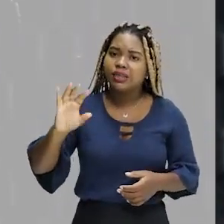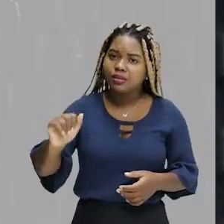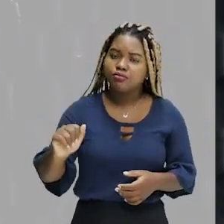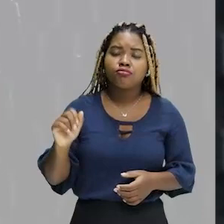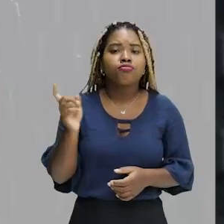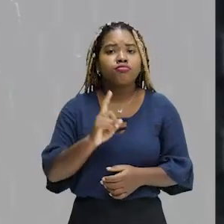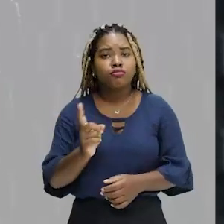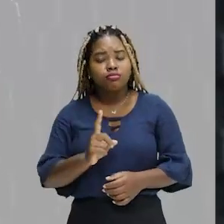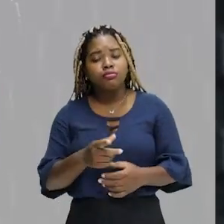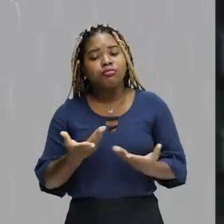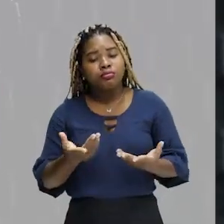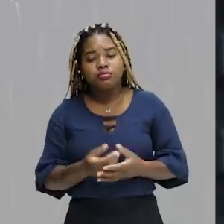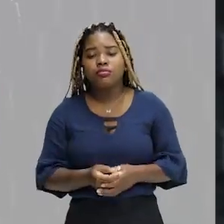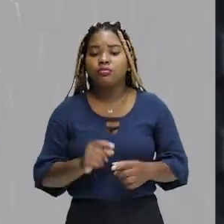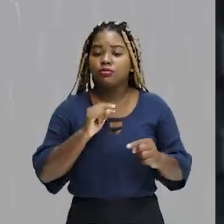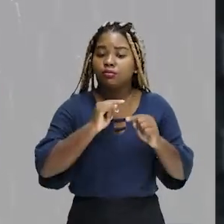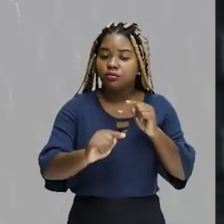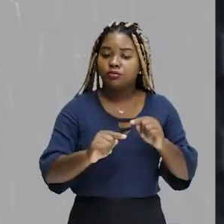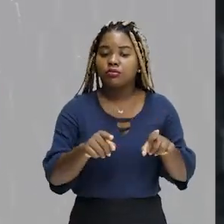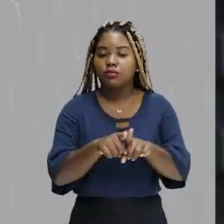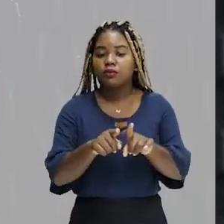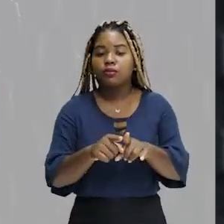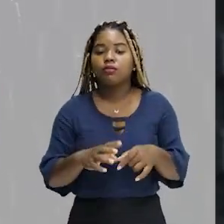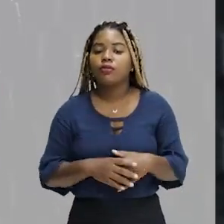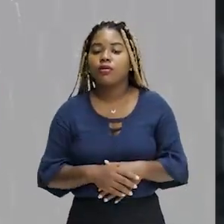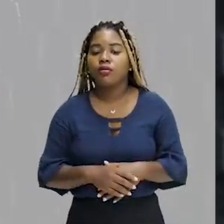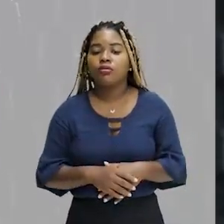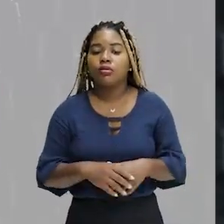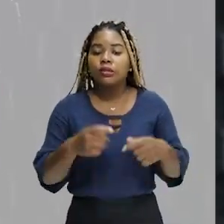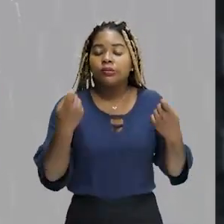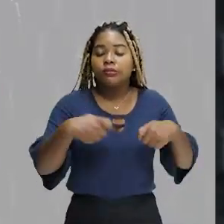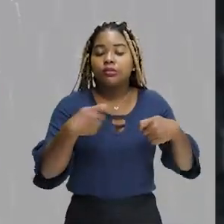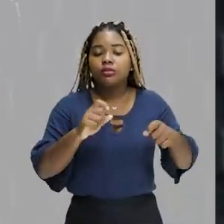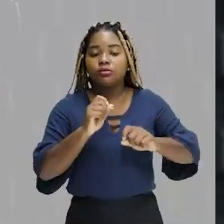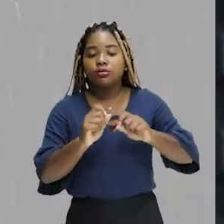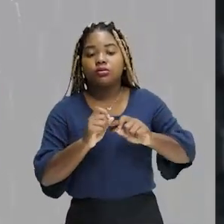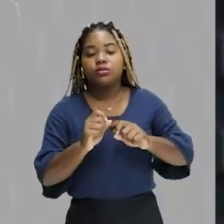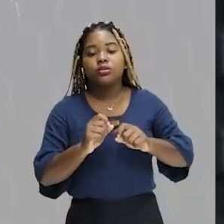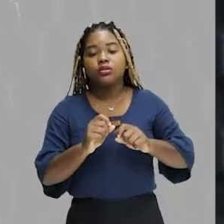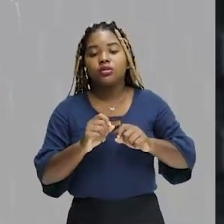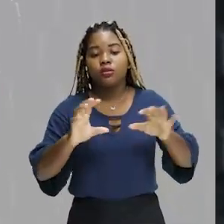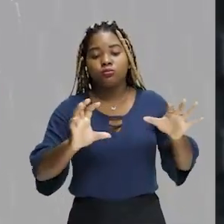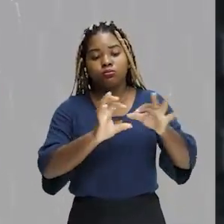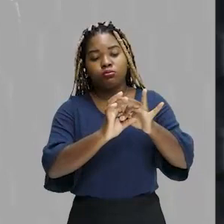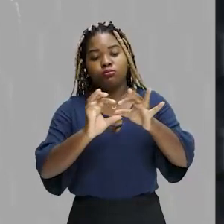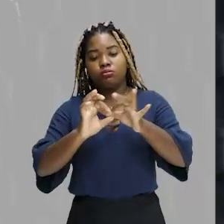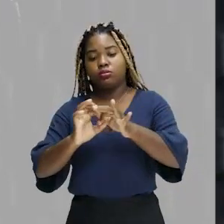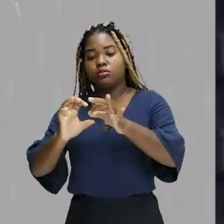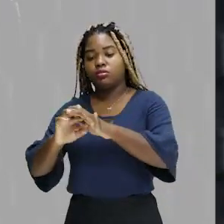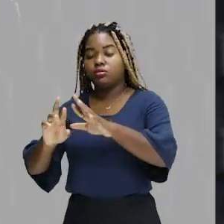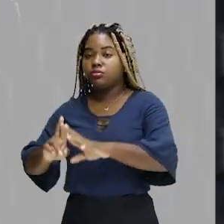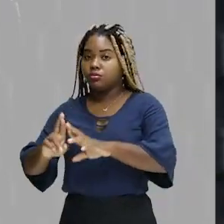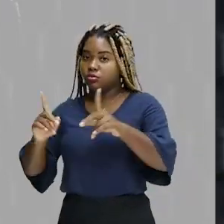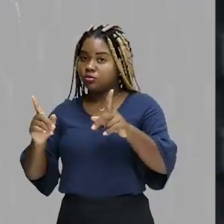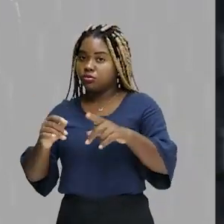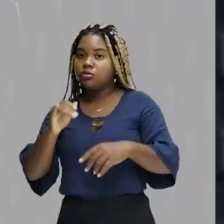ser isômeros de cadeia, nós vamos precisar de cadeias diferentes. Por exemplo, uma cadeia